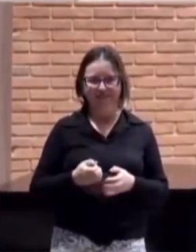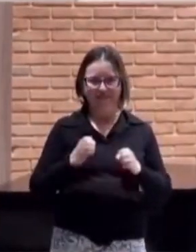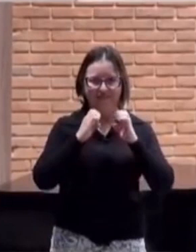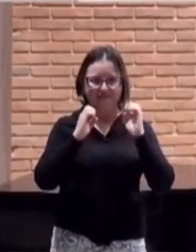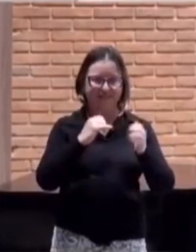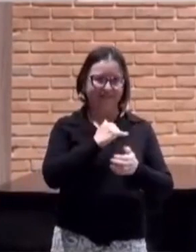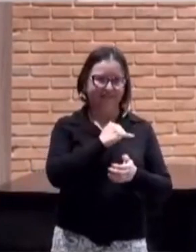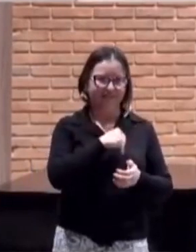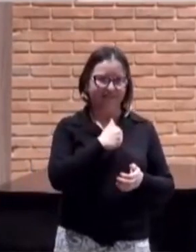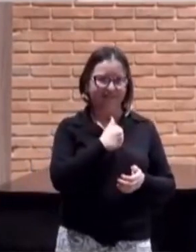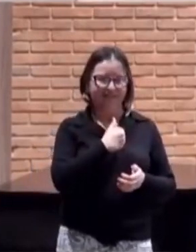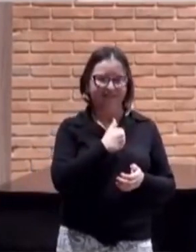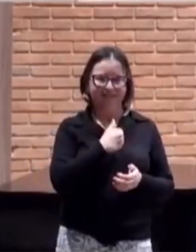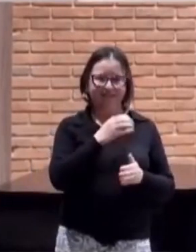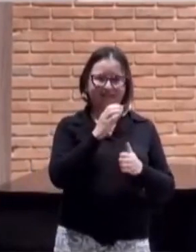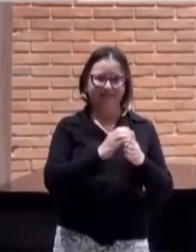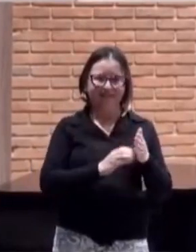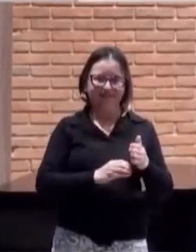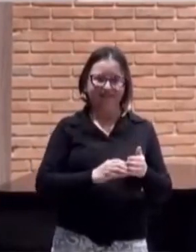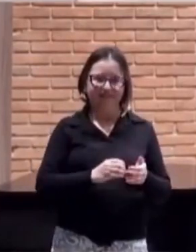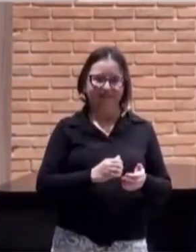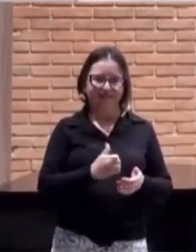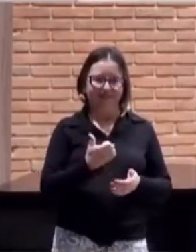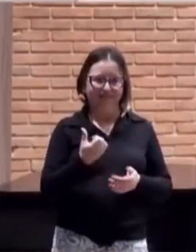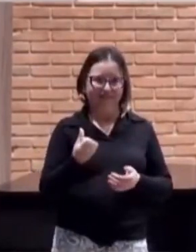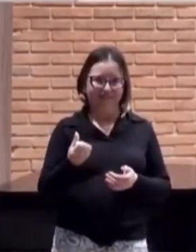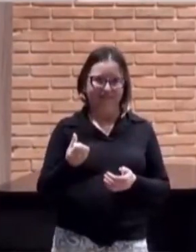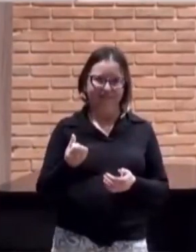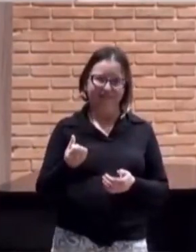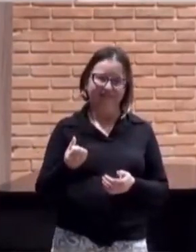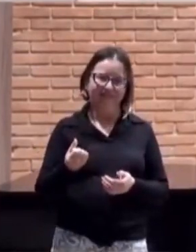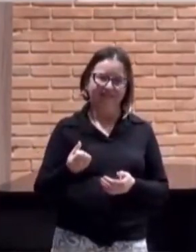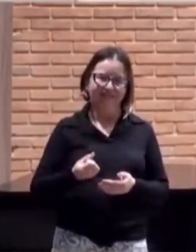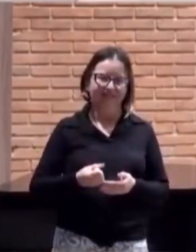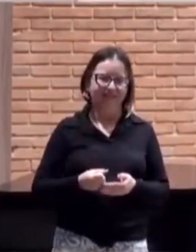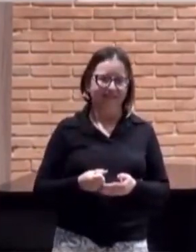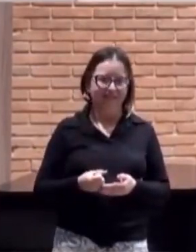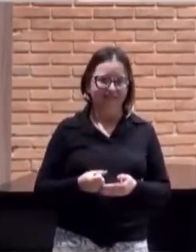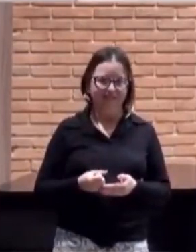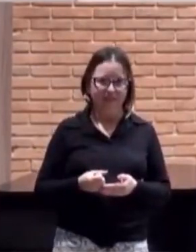João, capítulo 16.